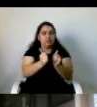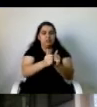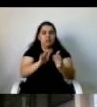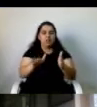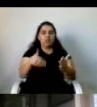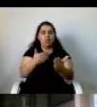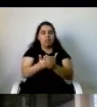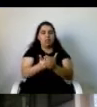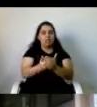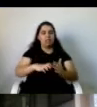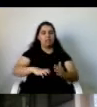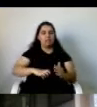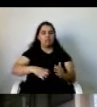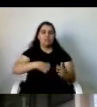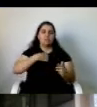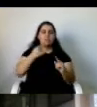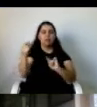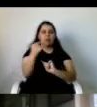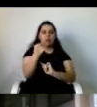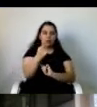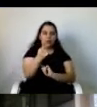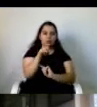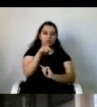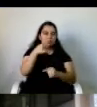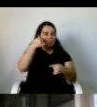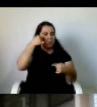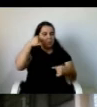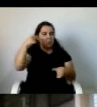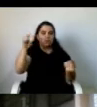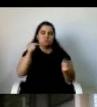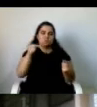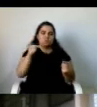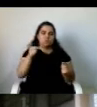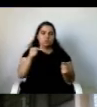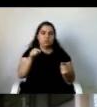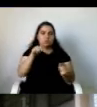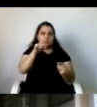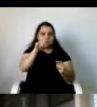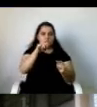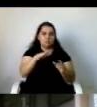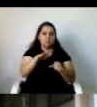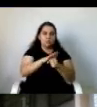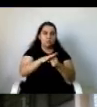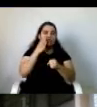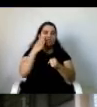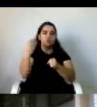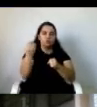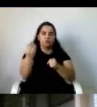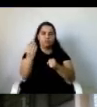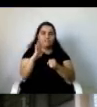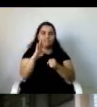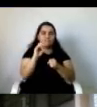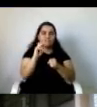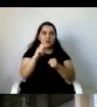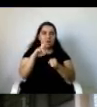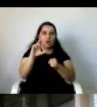um excerto, mais uma vez, que torna isso muito claro, que é o caso de um jovem de Faro que tem um grupo de